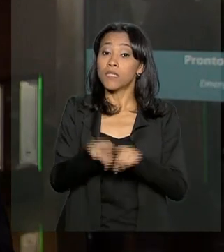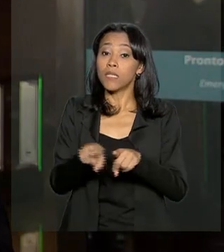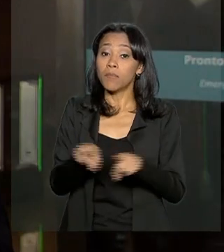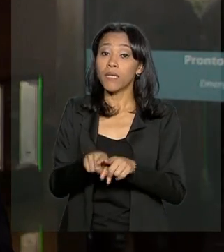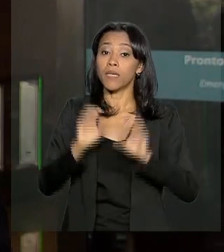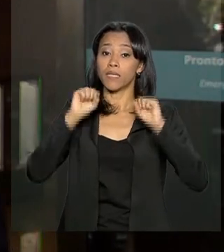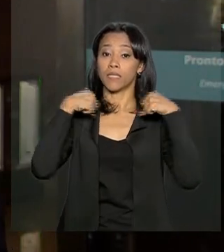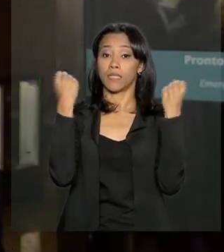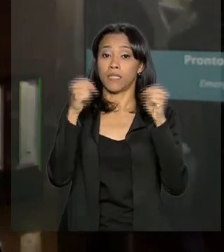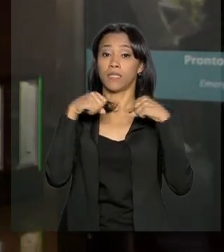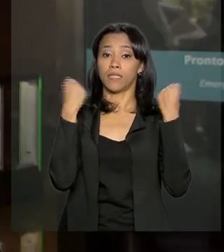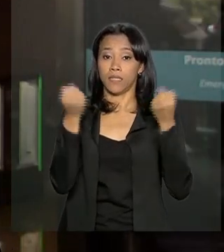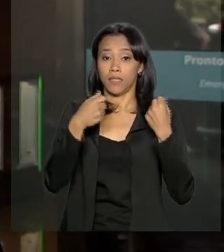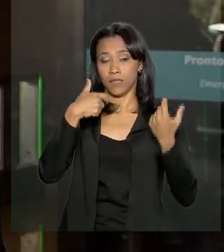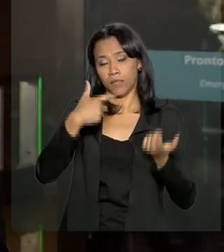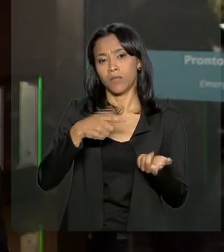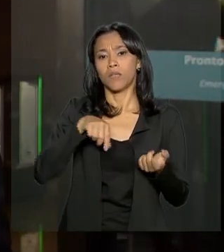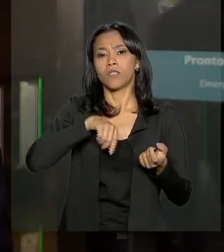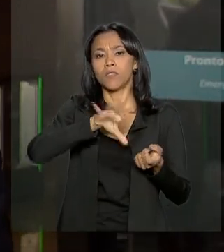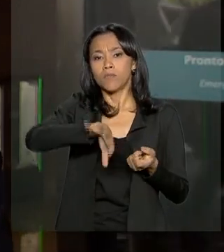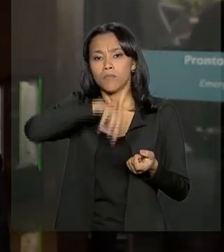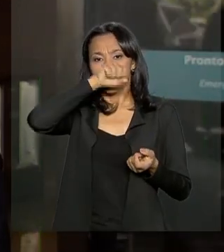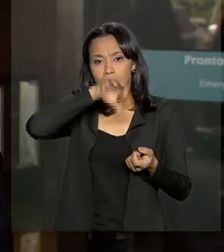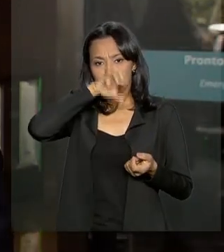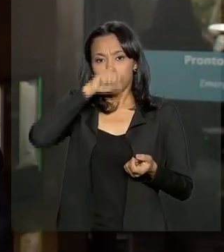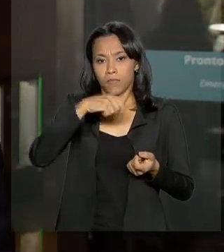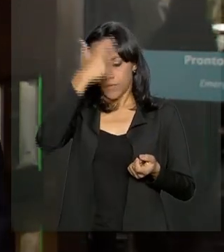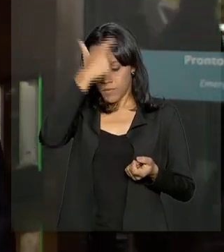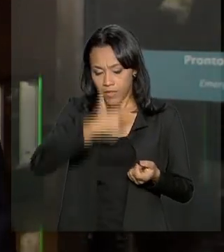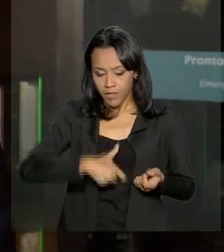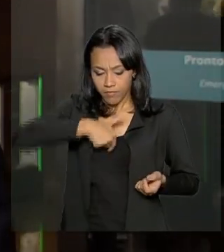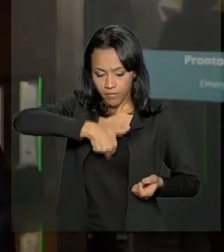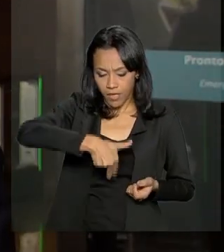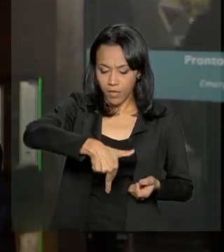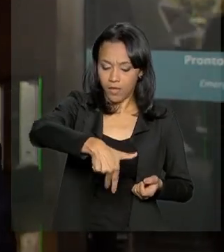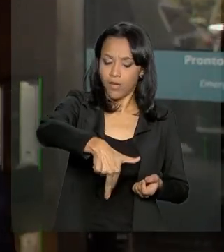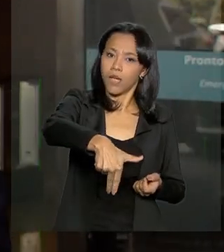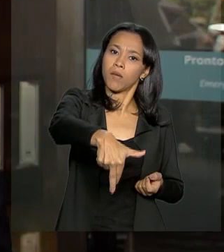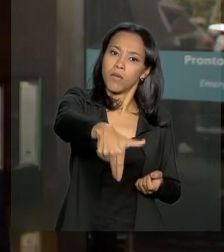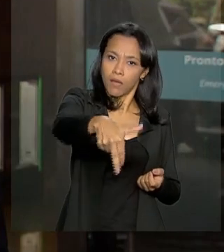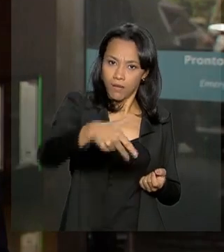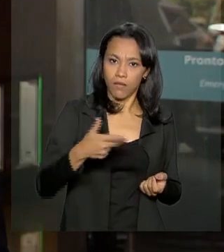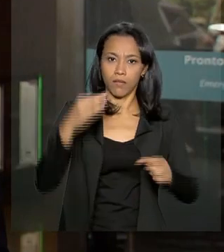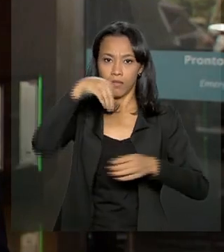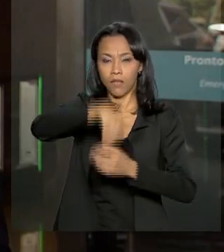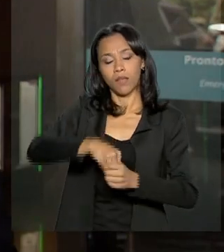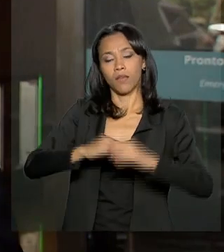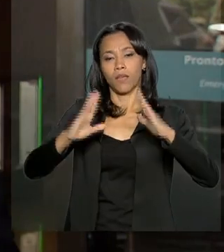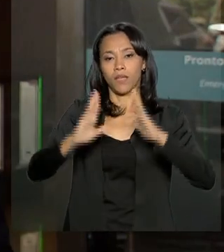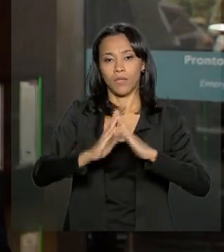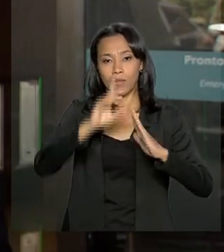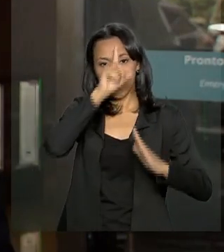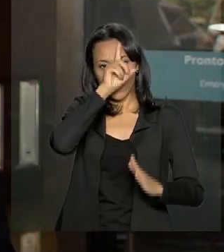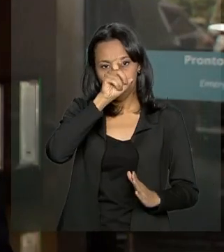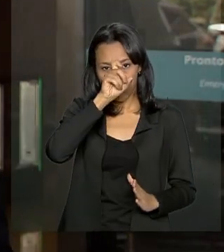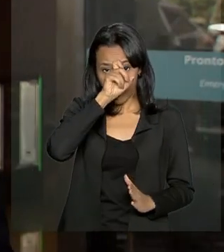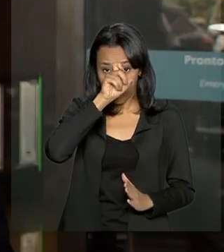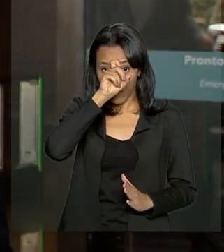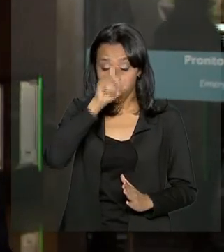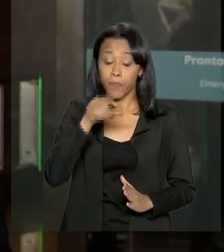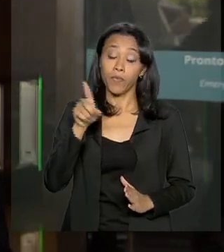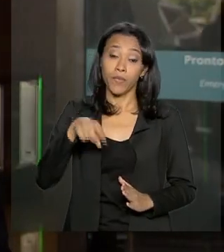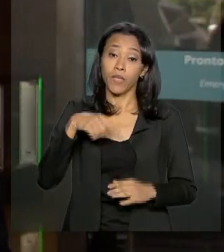exercícios de fisioterapia respiratória, motora e também caminhadas pelos corredores do hospital, que, segundo informações